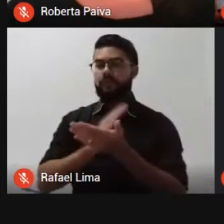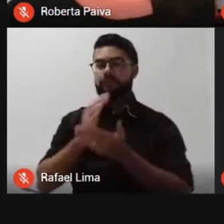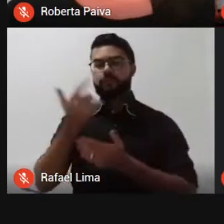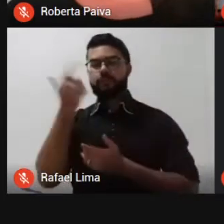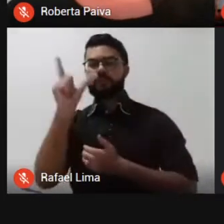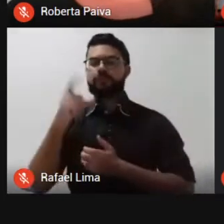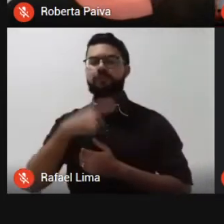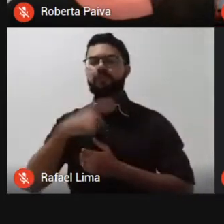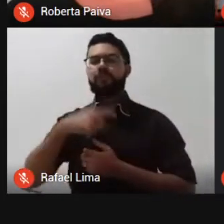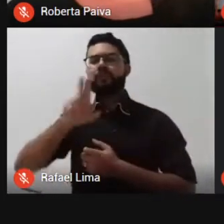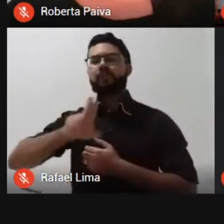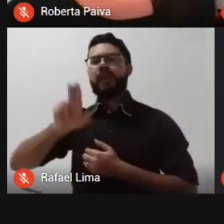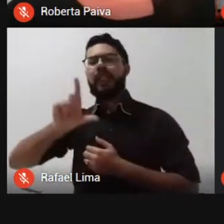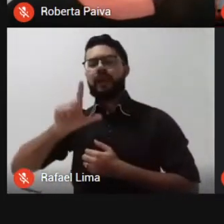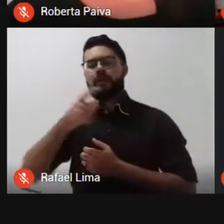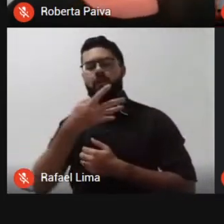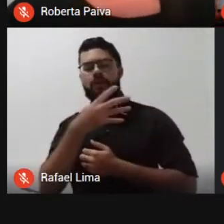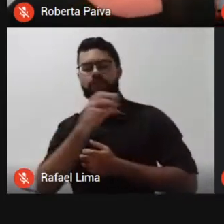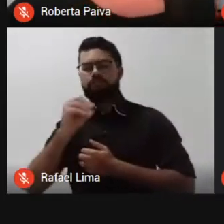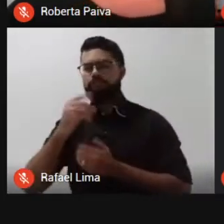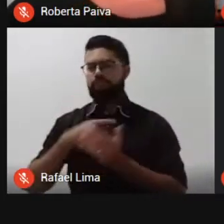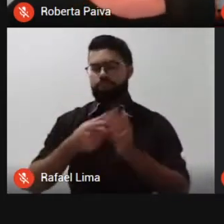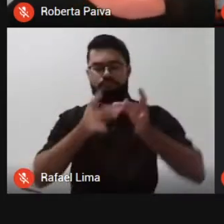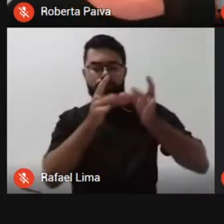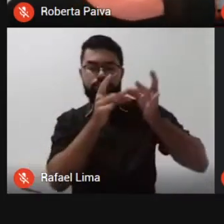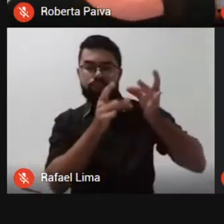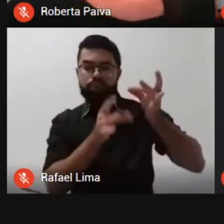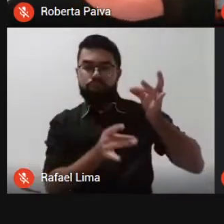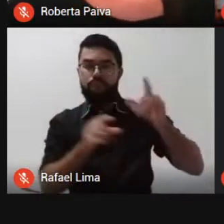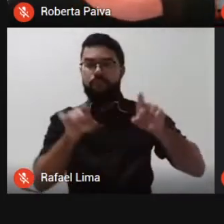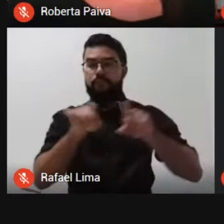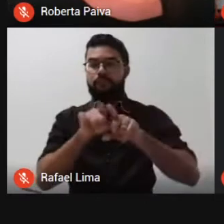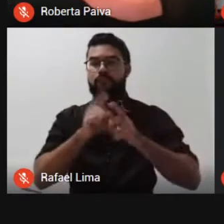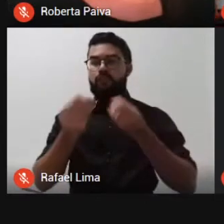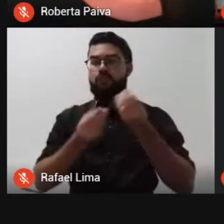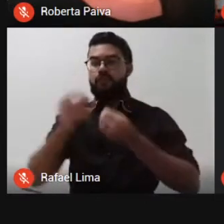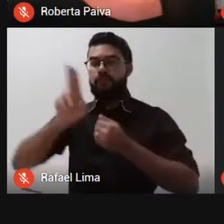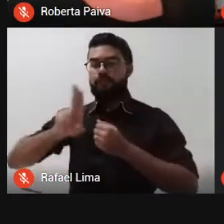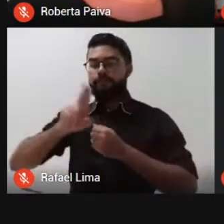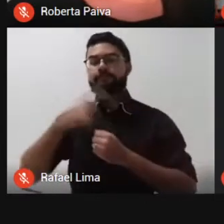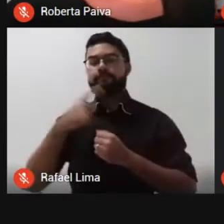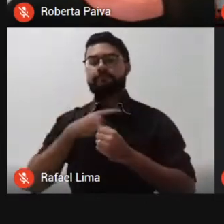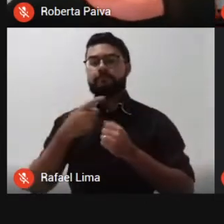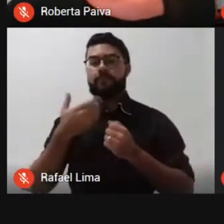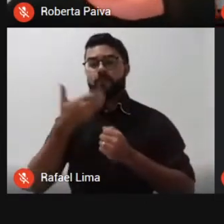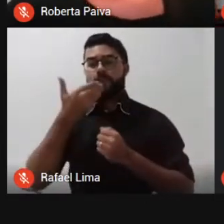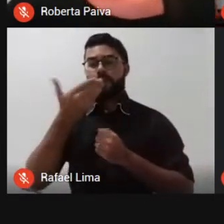robustos de vários objetos do que se pretende modelar. E eu chamo a atenção que você pode ter